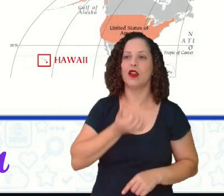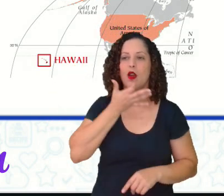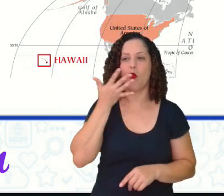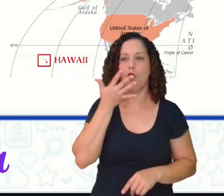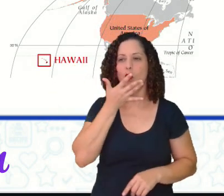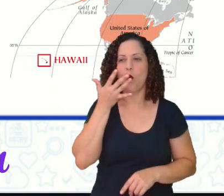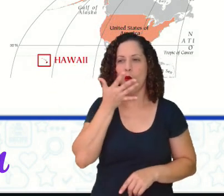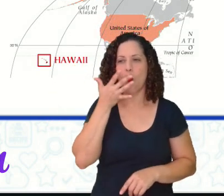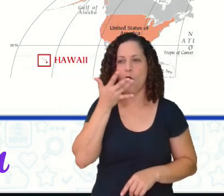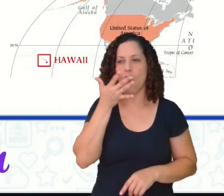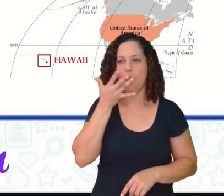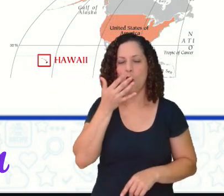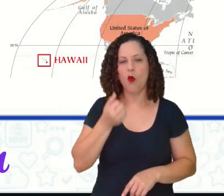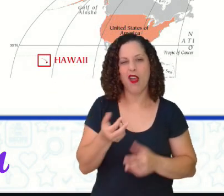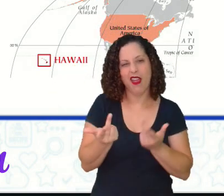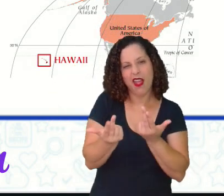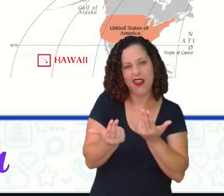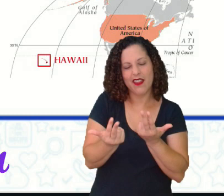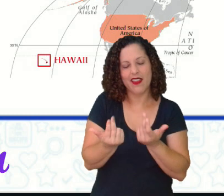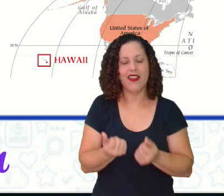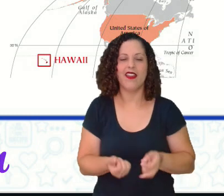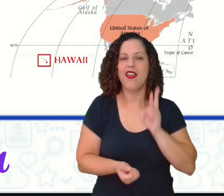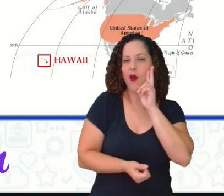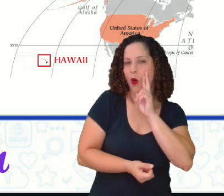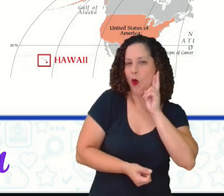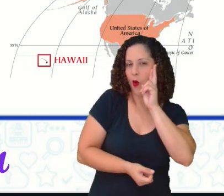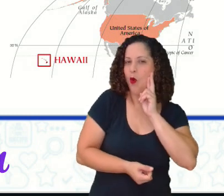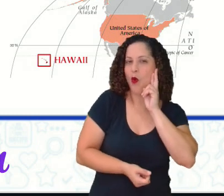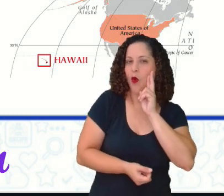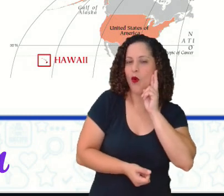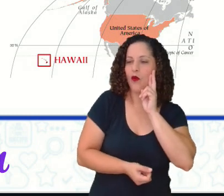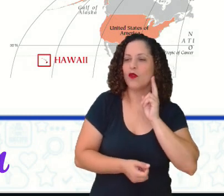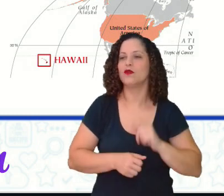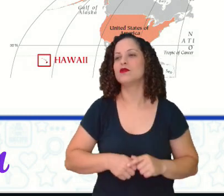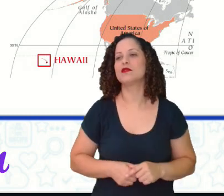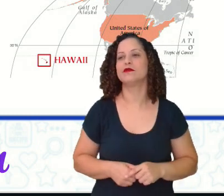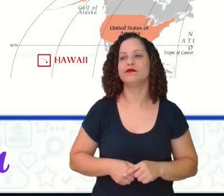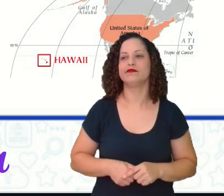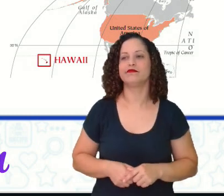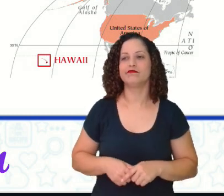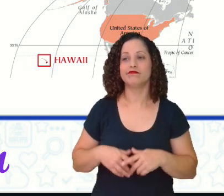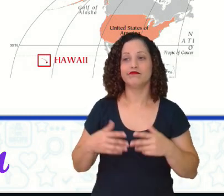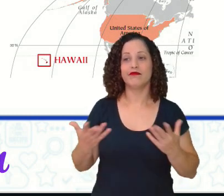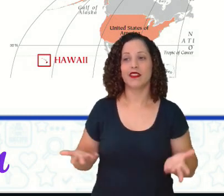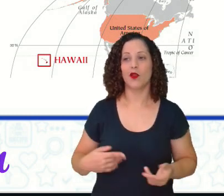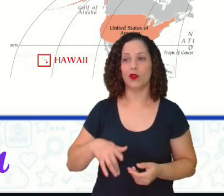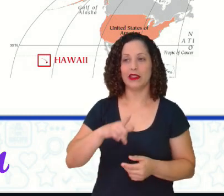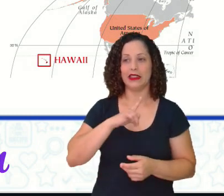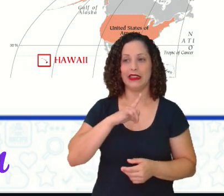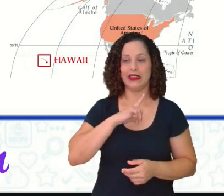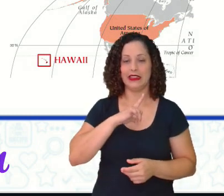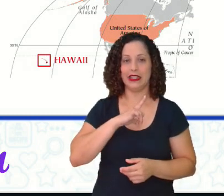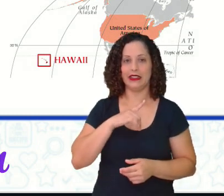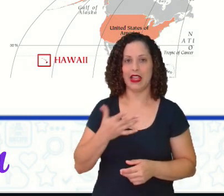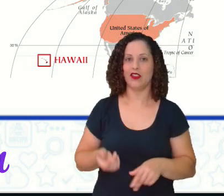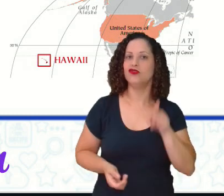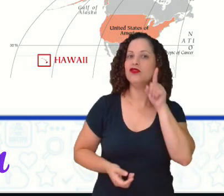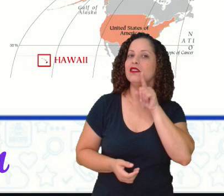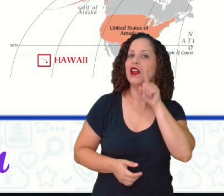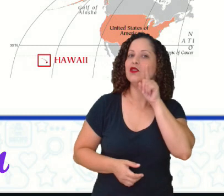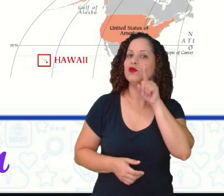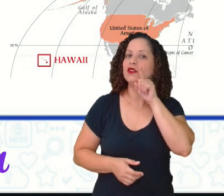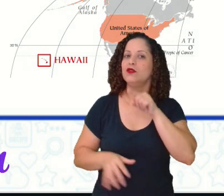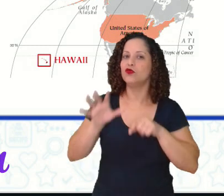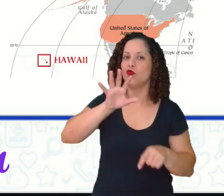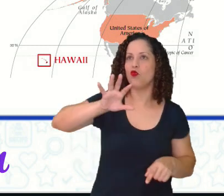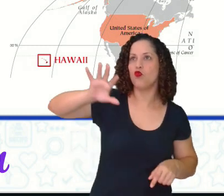cor salmão, né? Um rosinha, tá certo? Então, vocês têm aquela parte que fica em cima do